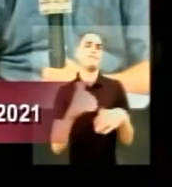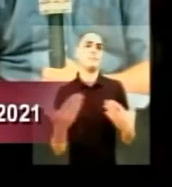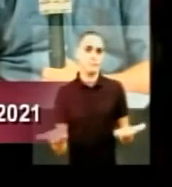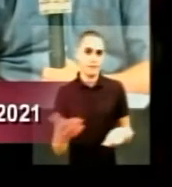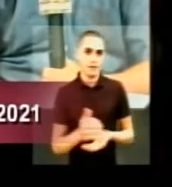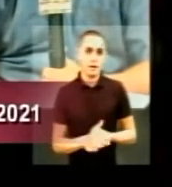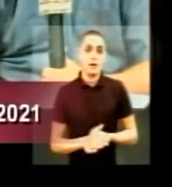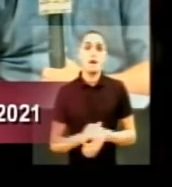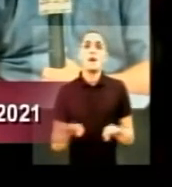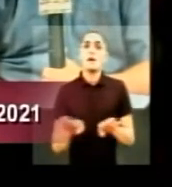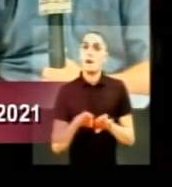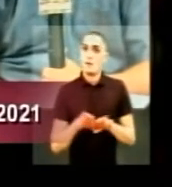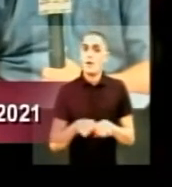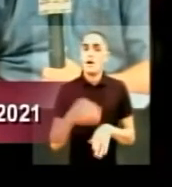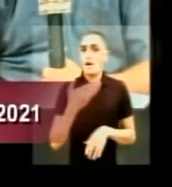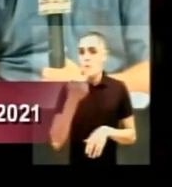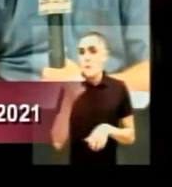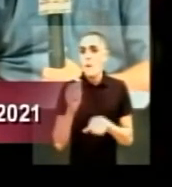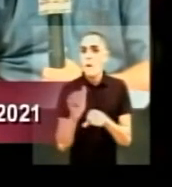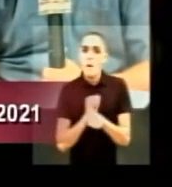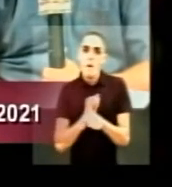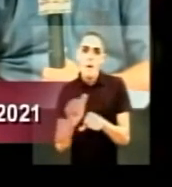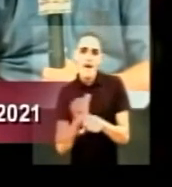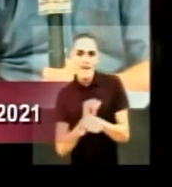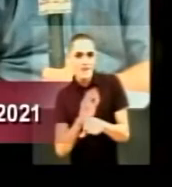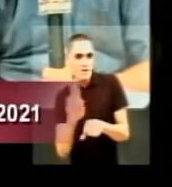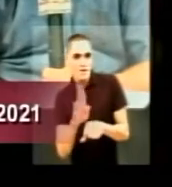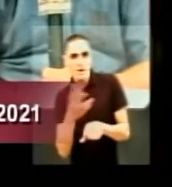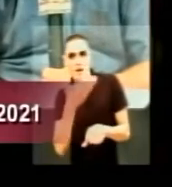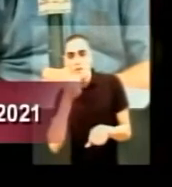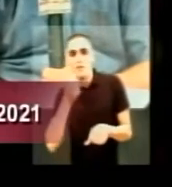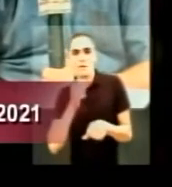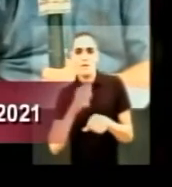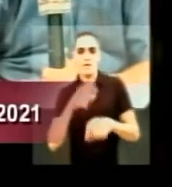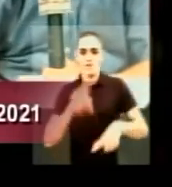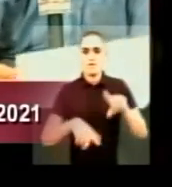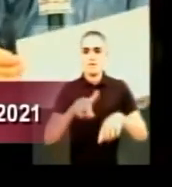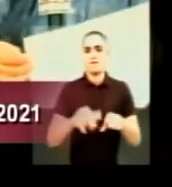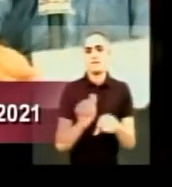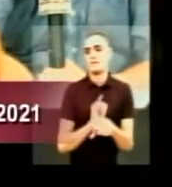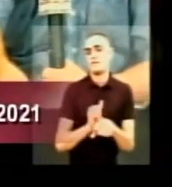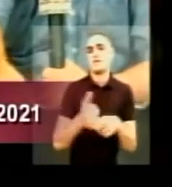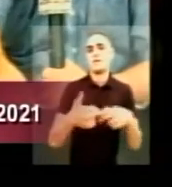otimização dos recursos disponíveis na rede de saúde.